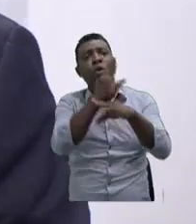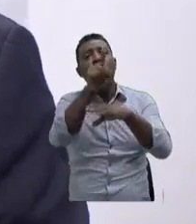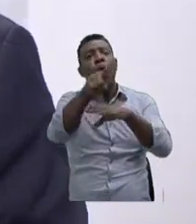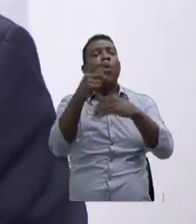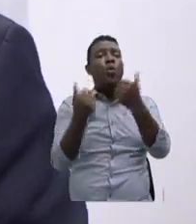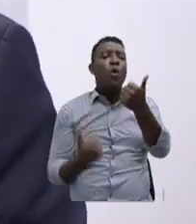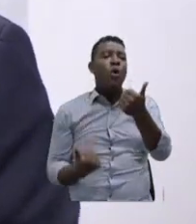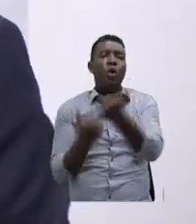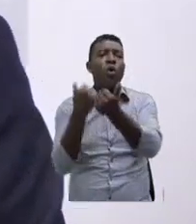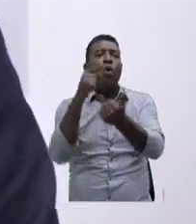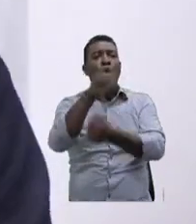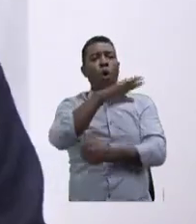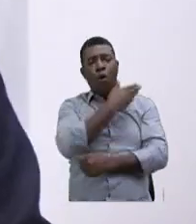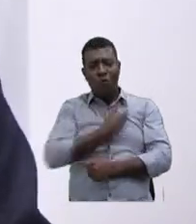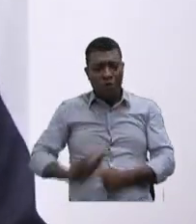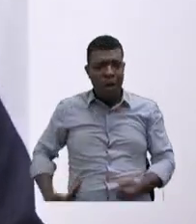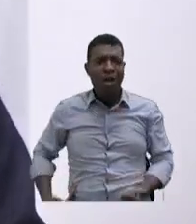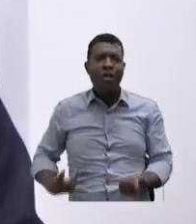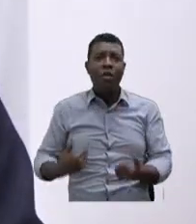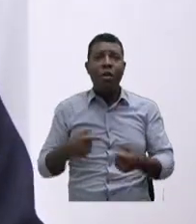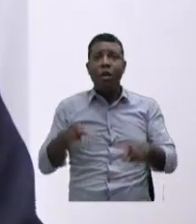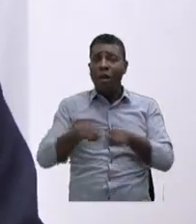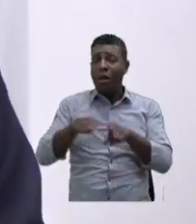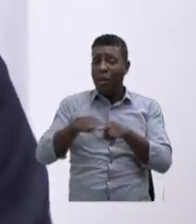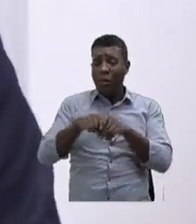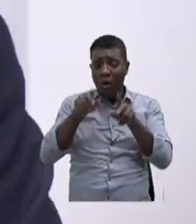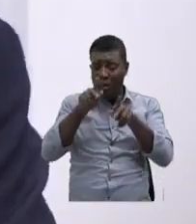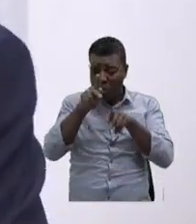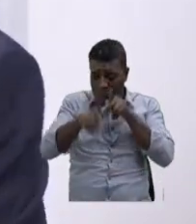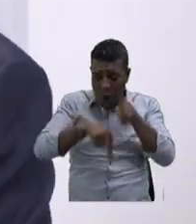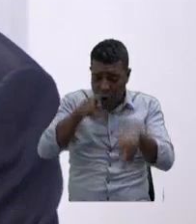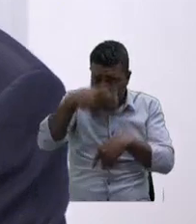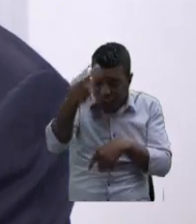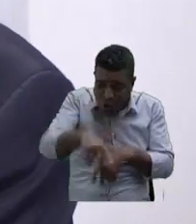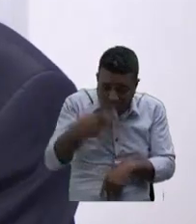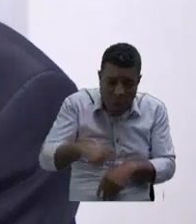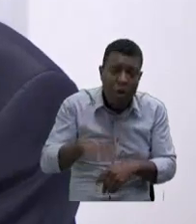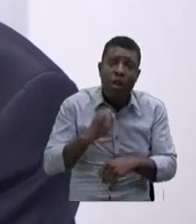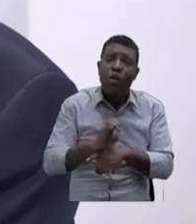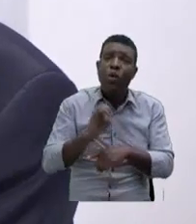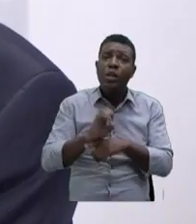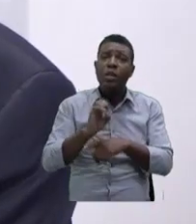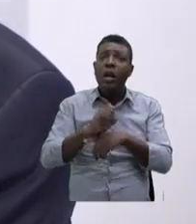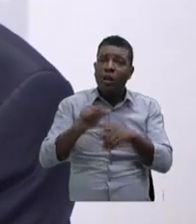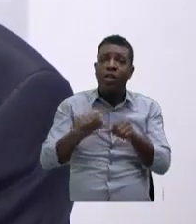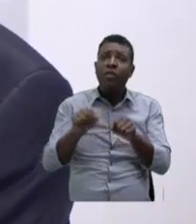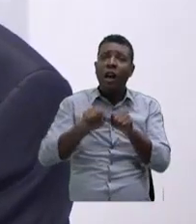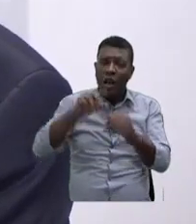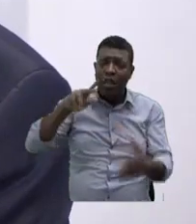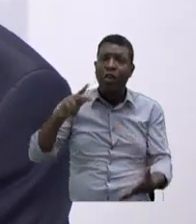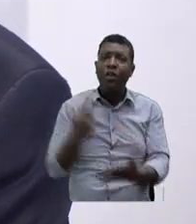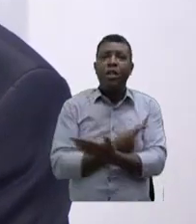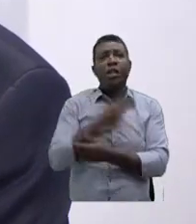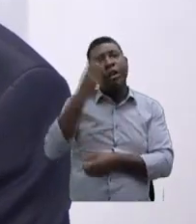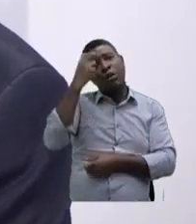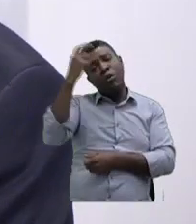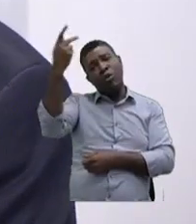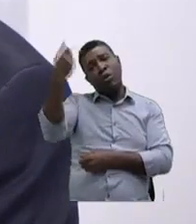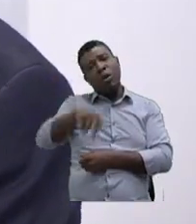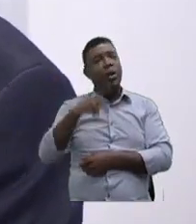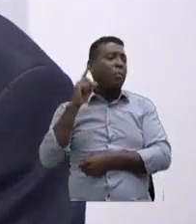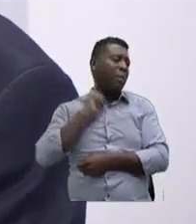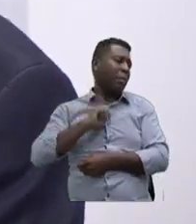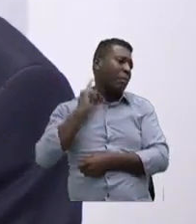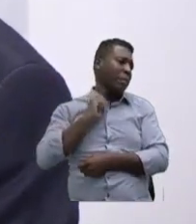com as pessoas desse estado que faz acontecer a questão da cultura em Minas Gerais. São diversos